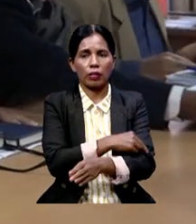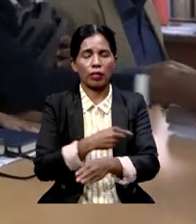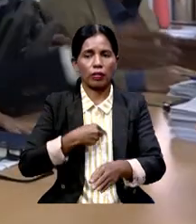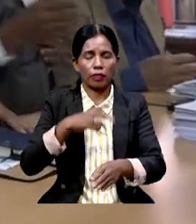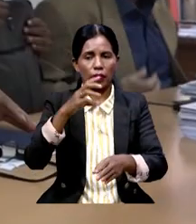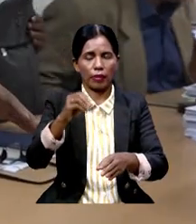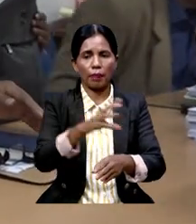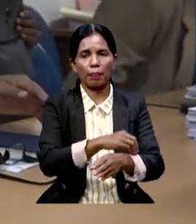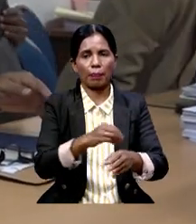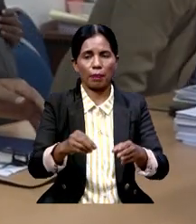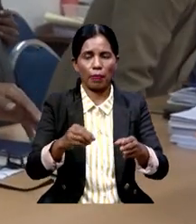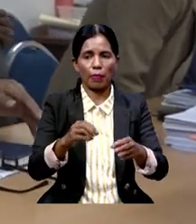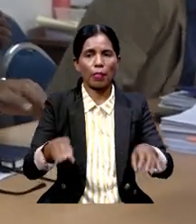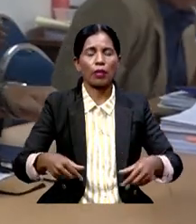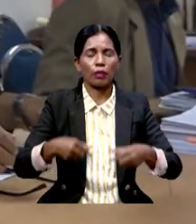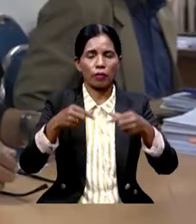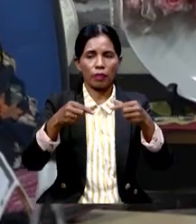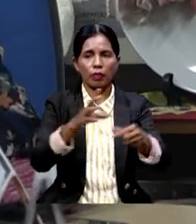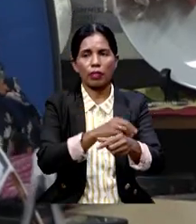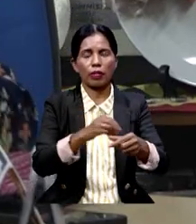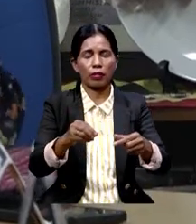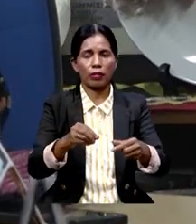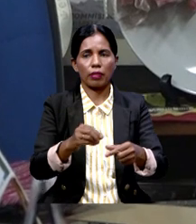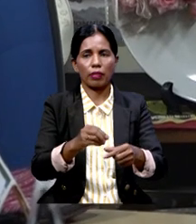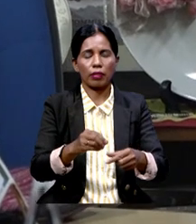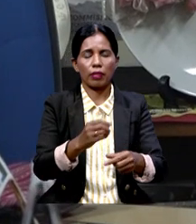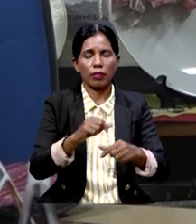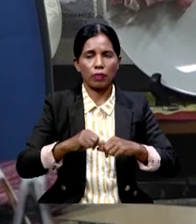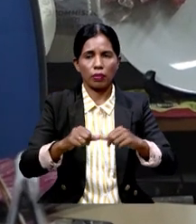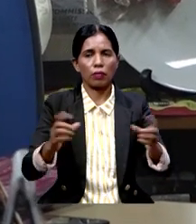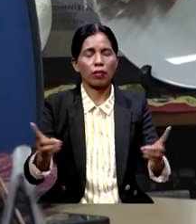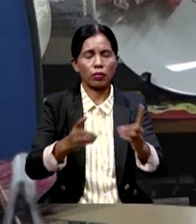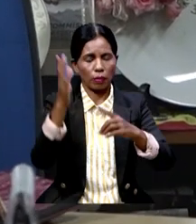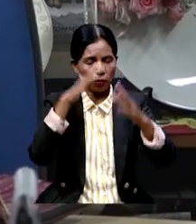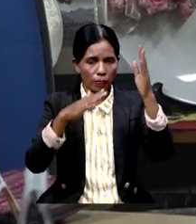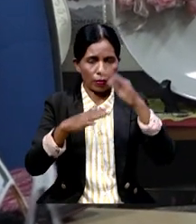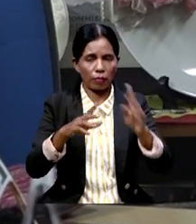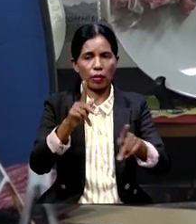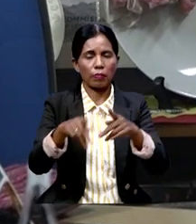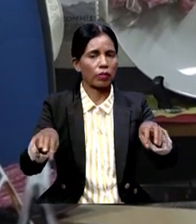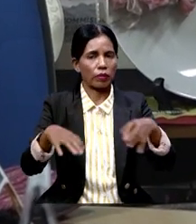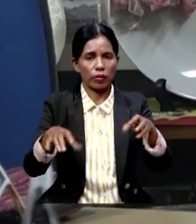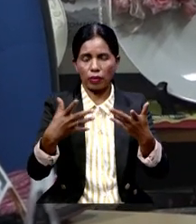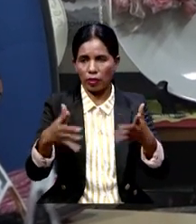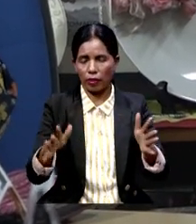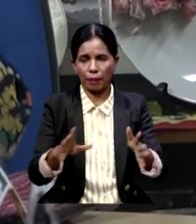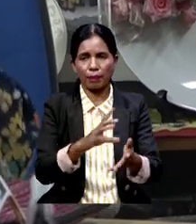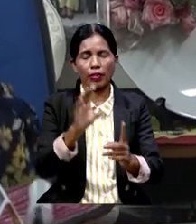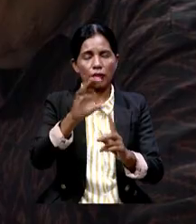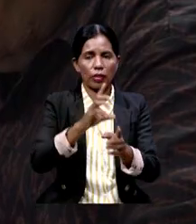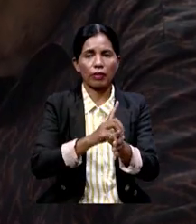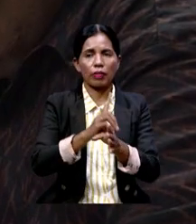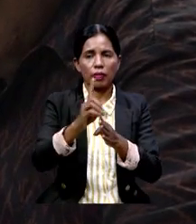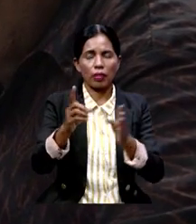departamento patologia forensic no mortuário, continua enfrenta problema menos pessoal saúde. Chefe departamento nem